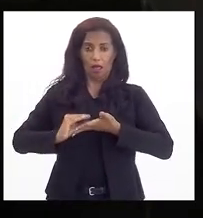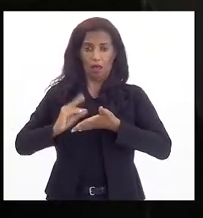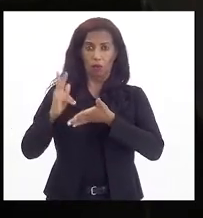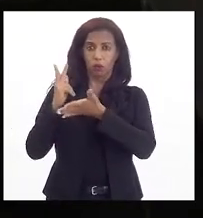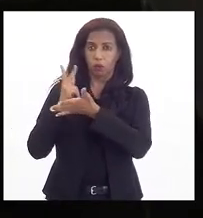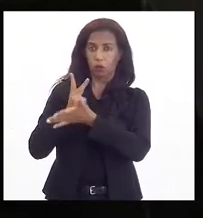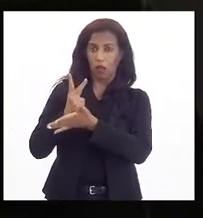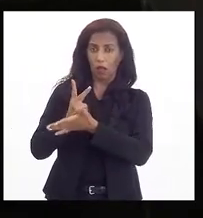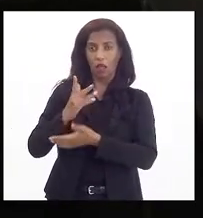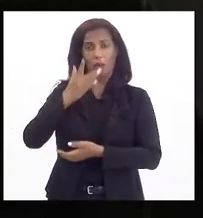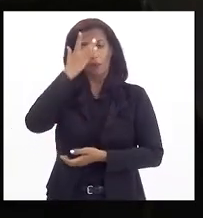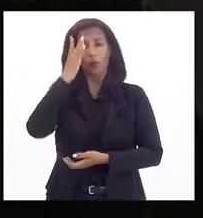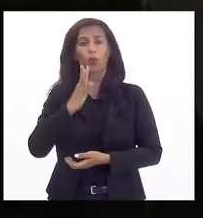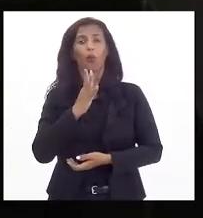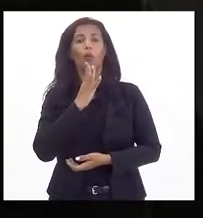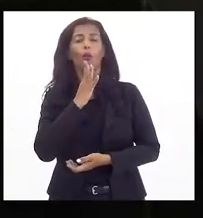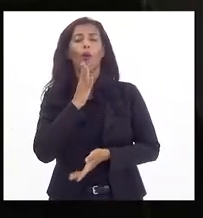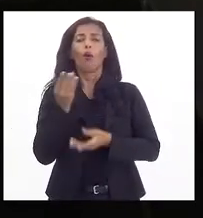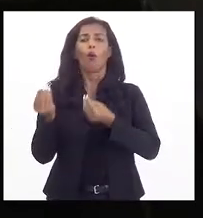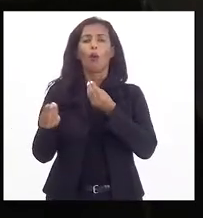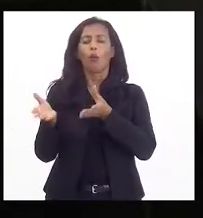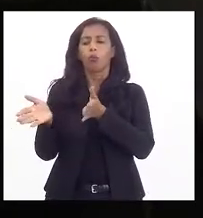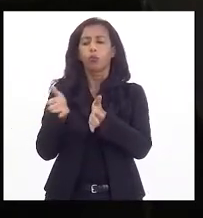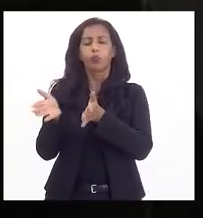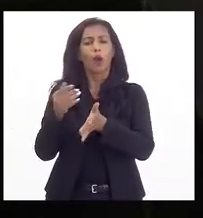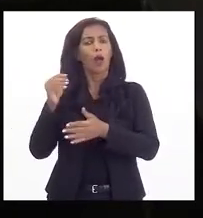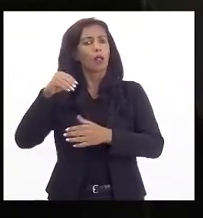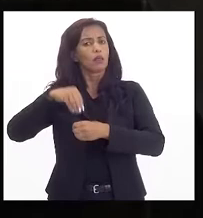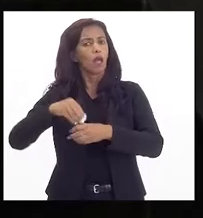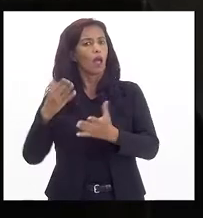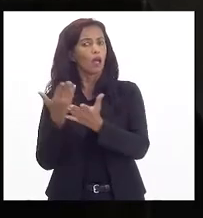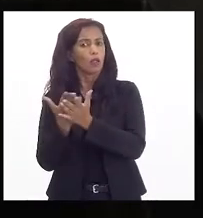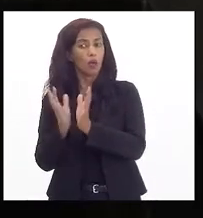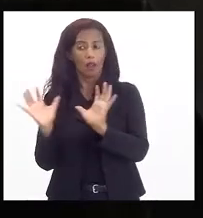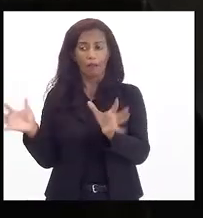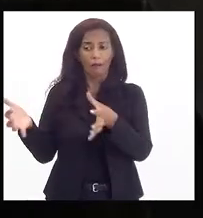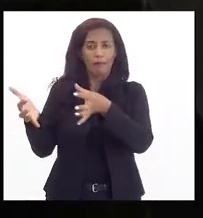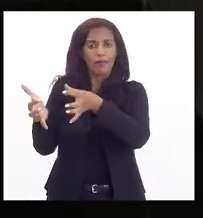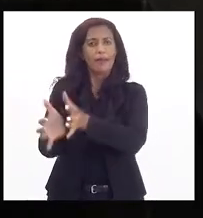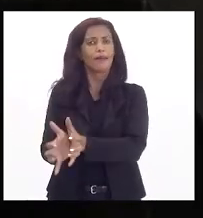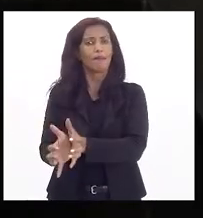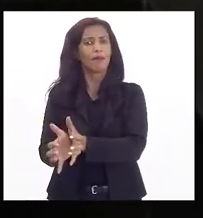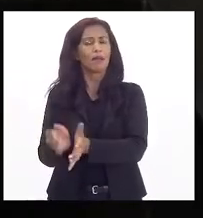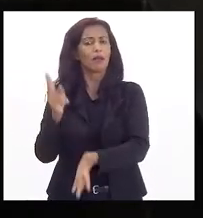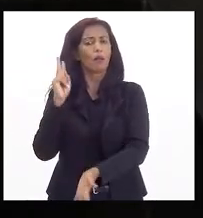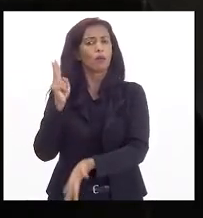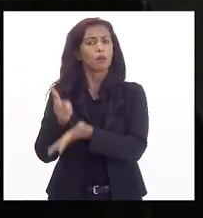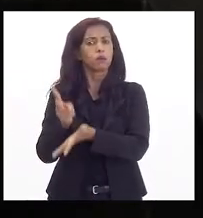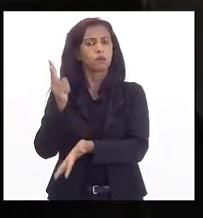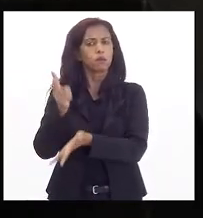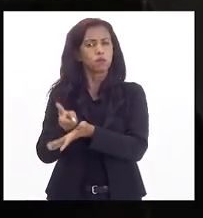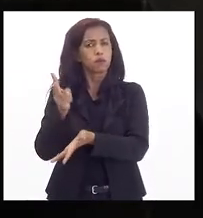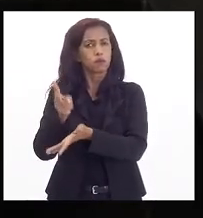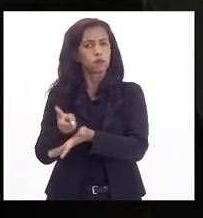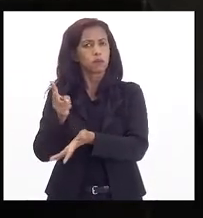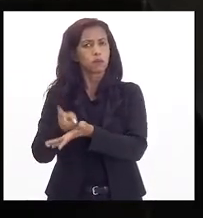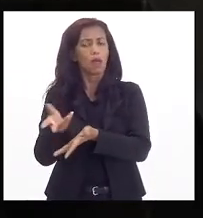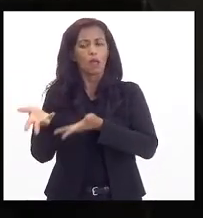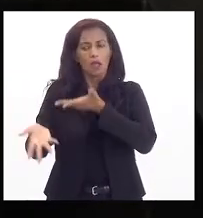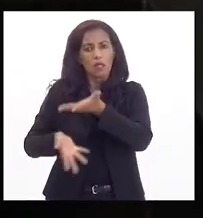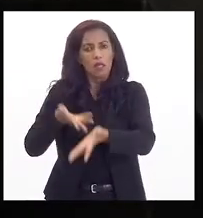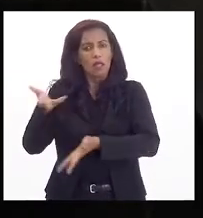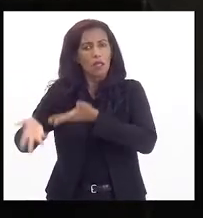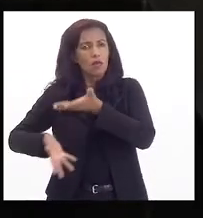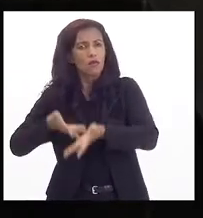injustiça para quem conhece o funcionamento cotidiano de uma escola. As equipes dirigentes estão permanentemente envolvidas